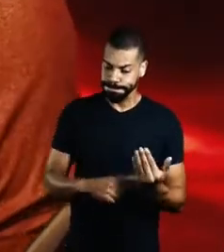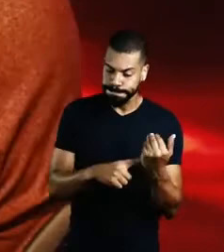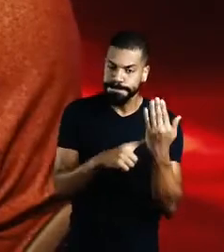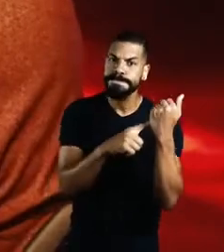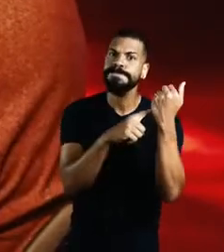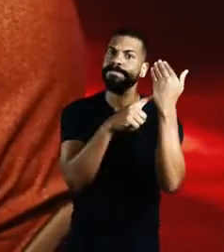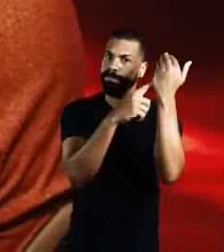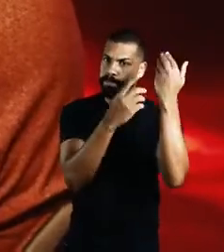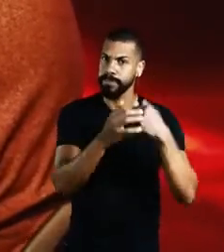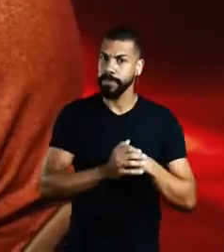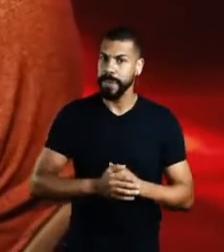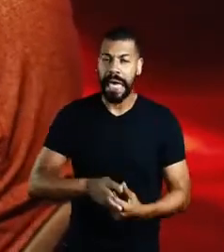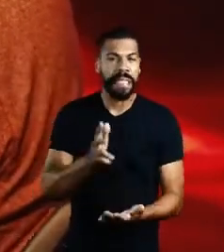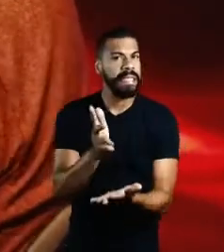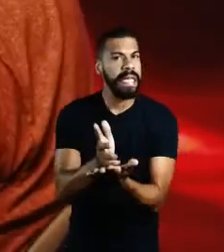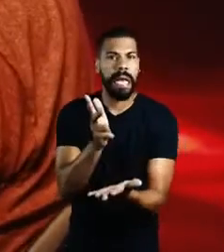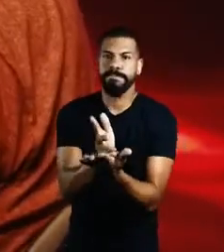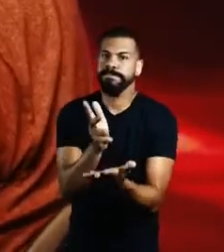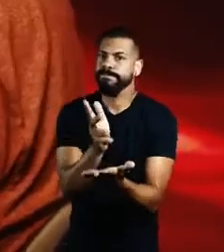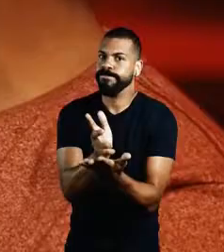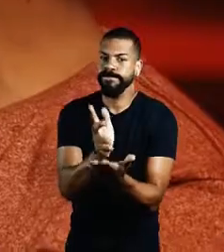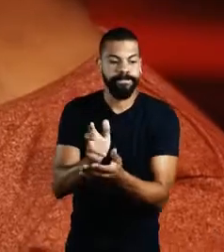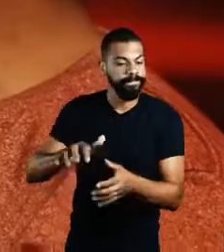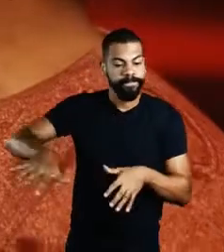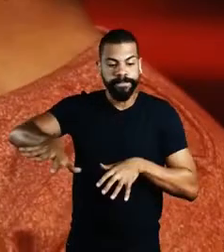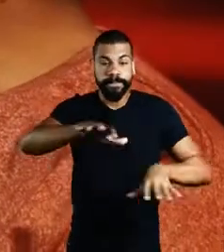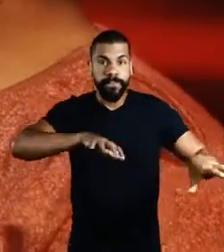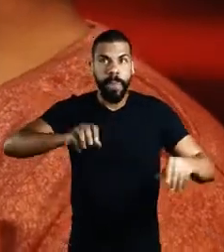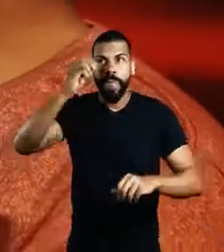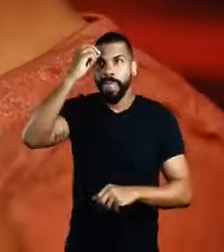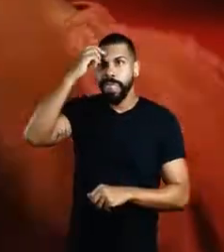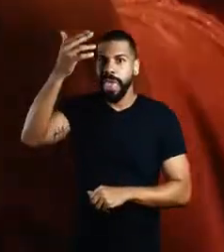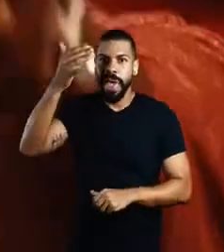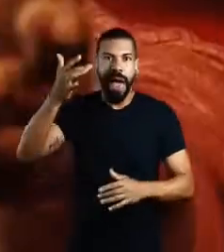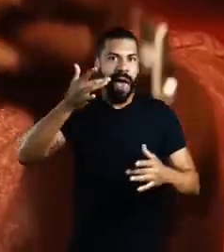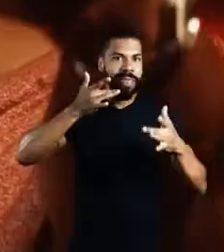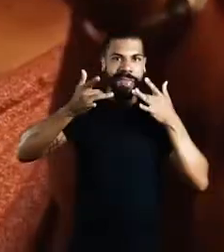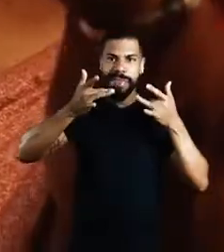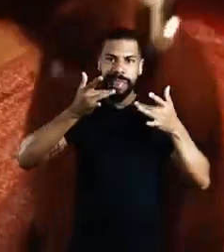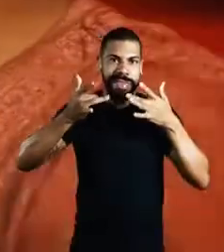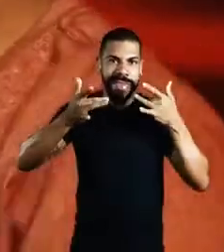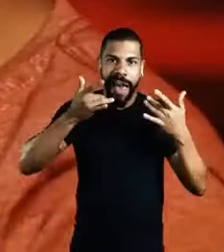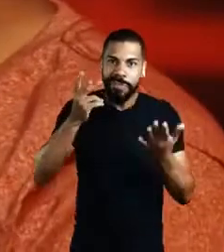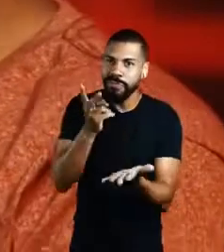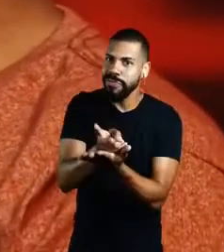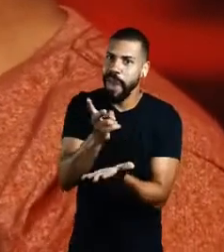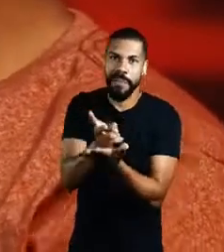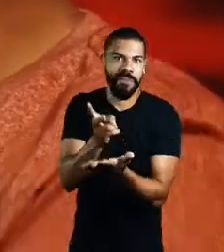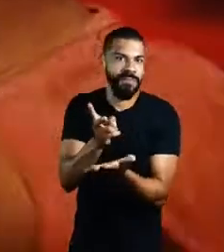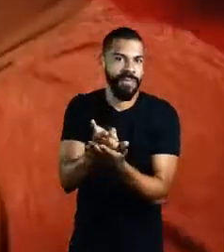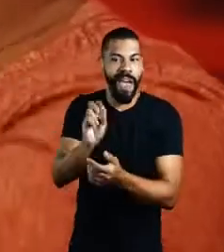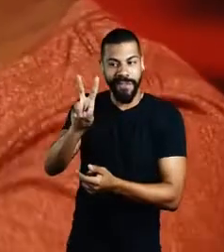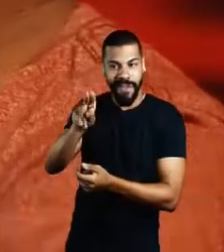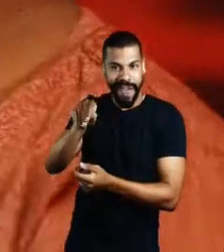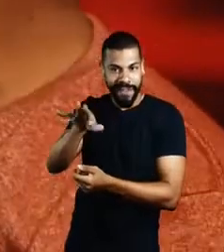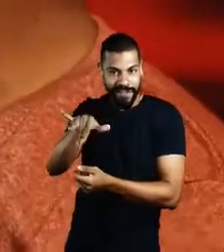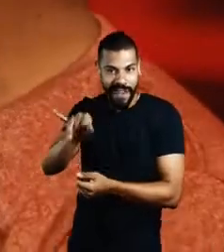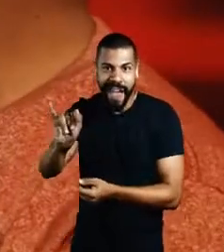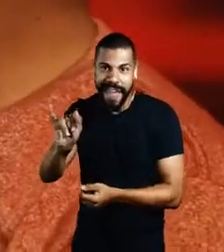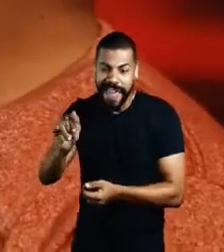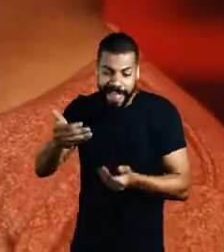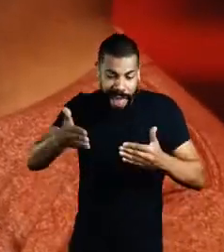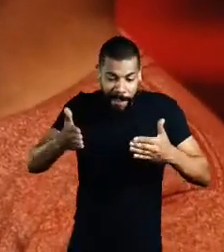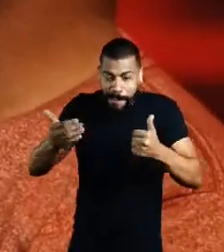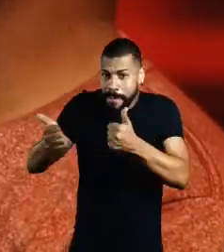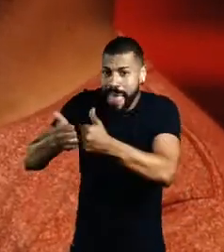dizer... A gente sempre respirou esse ar de teatro, esse vai, ar... Vai, vai. Era na de samba, rua, né? Que era na rua da minha